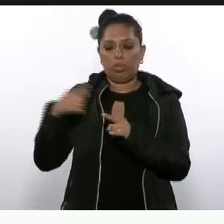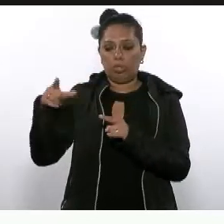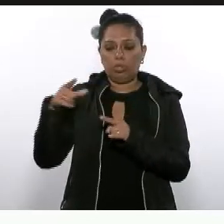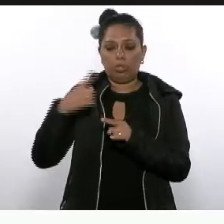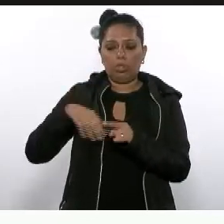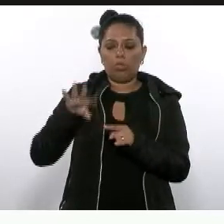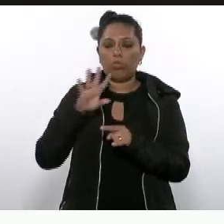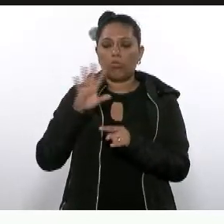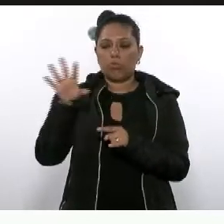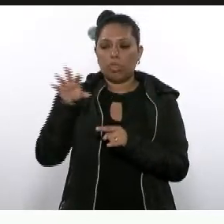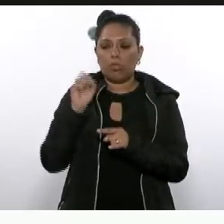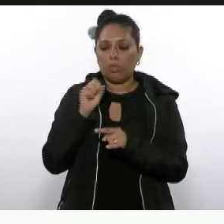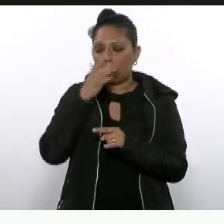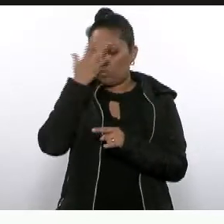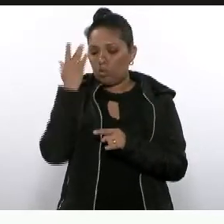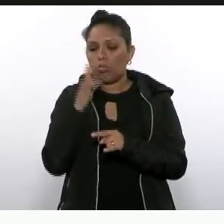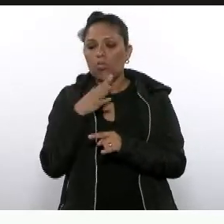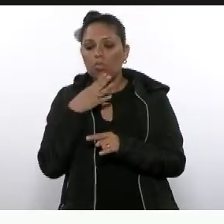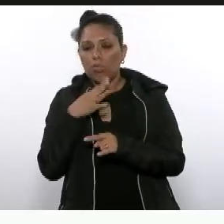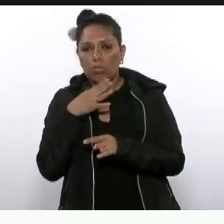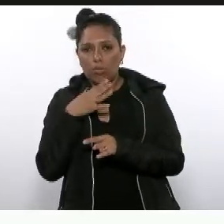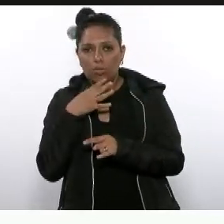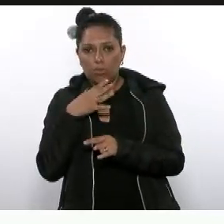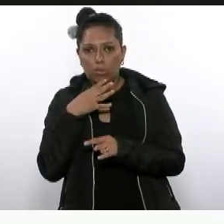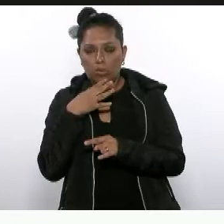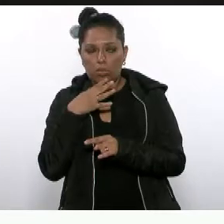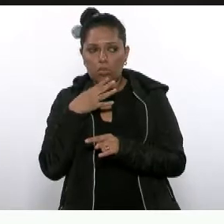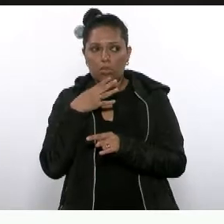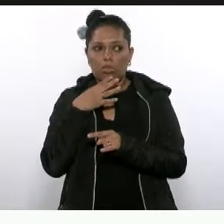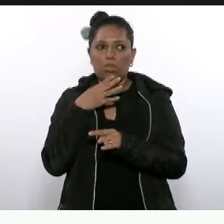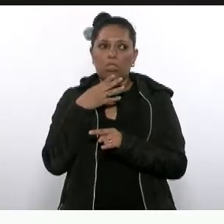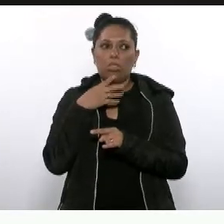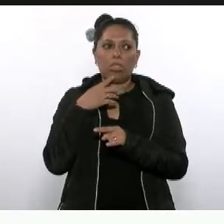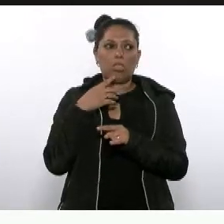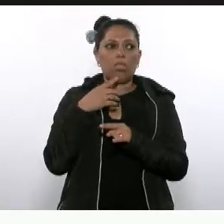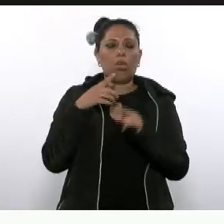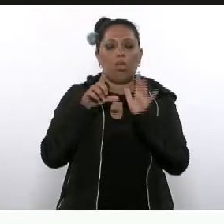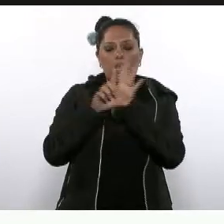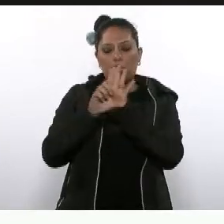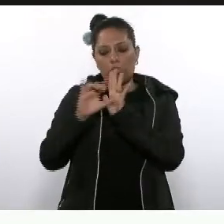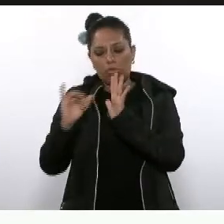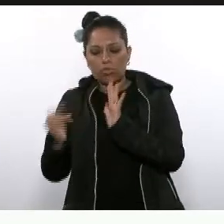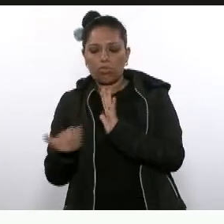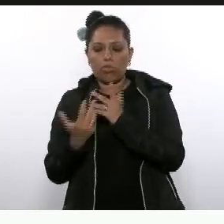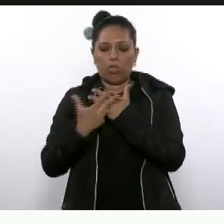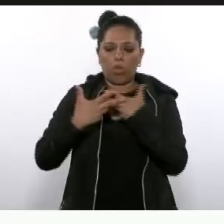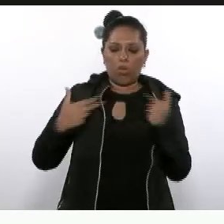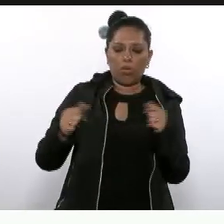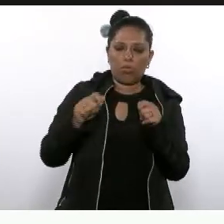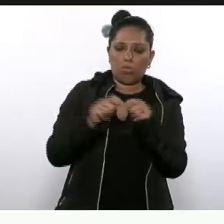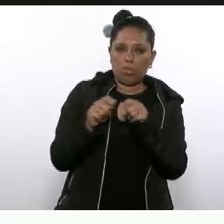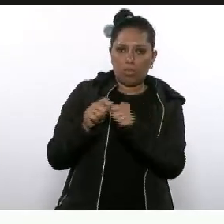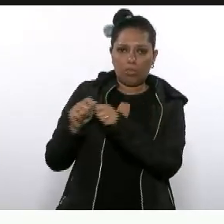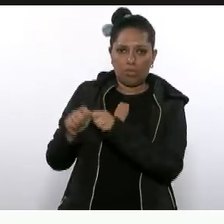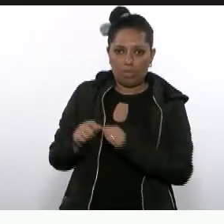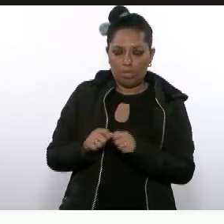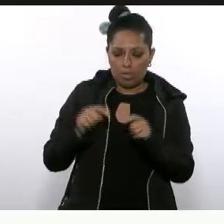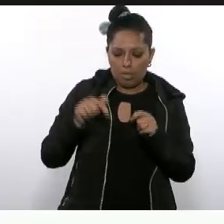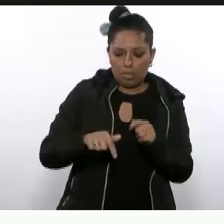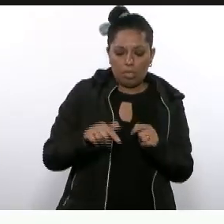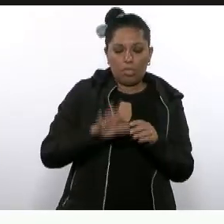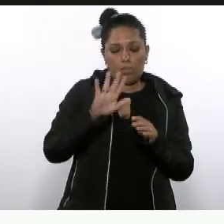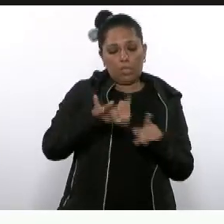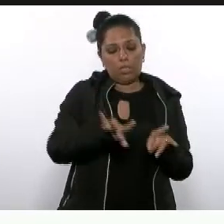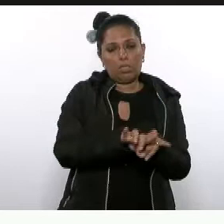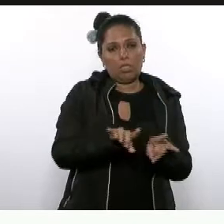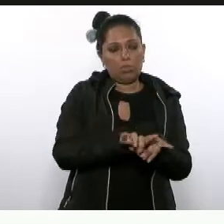certo conhecimento por parte da tramitação do Legislativo, das ações que são realizadas aqui, mas, por